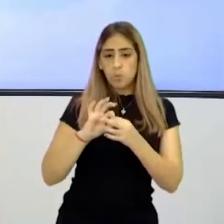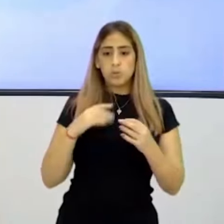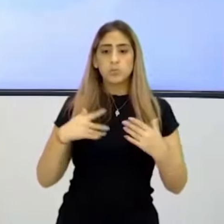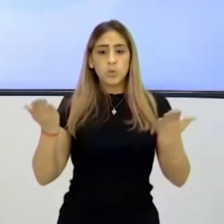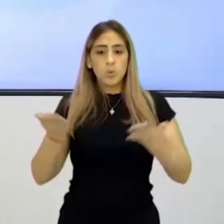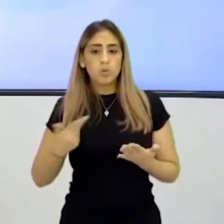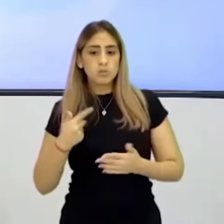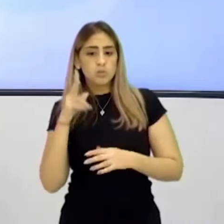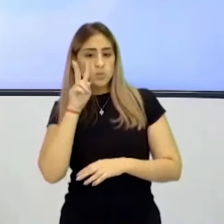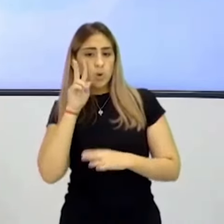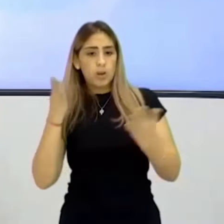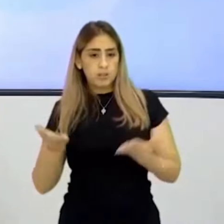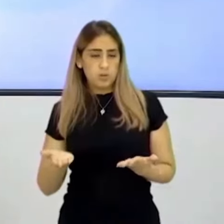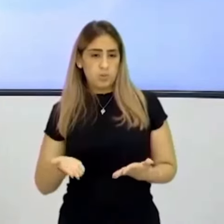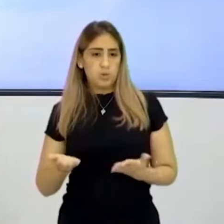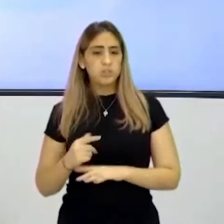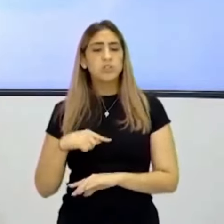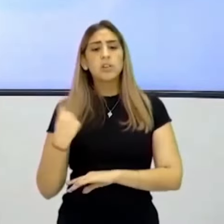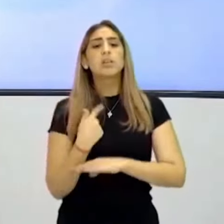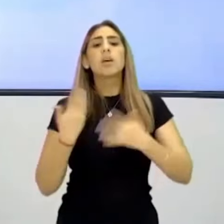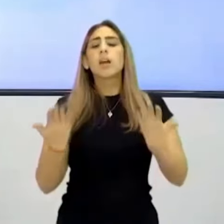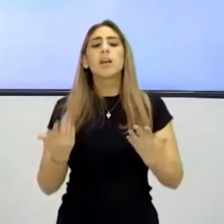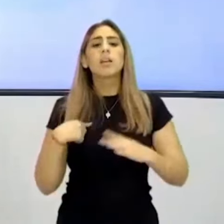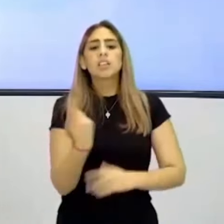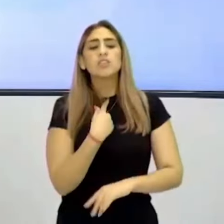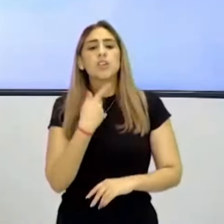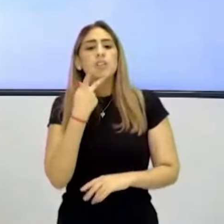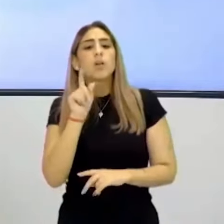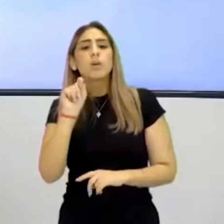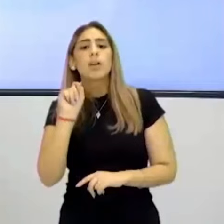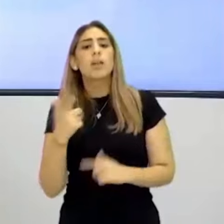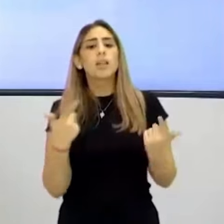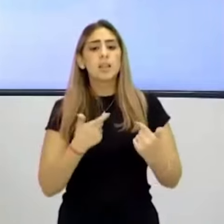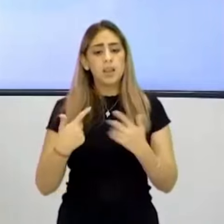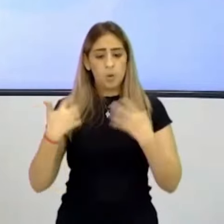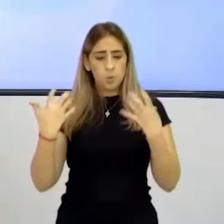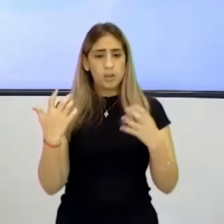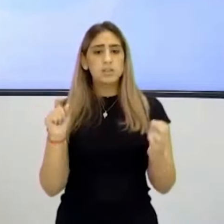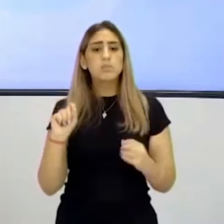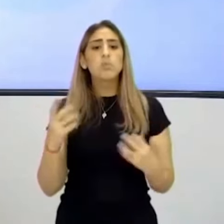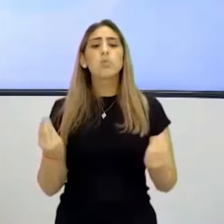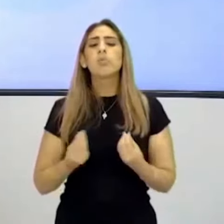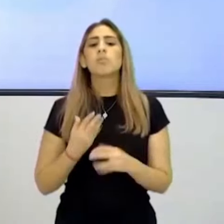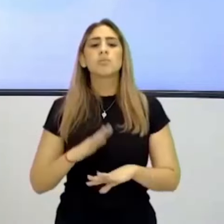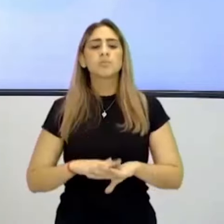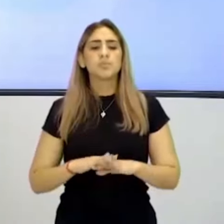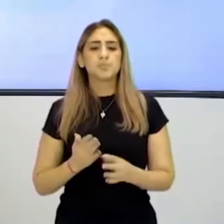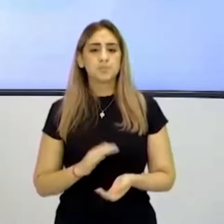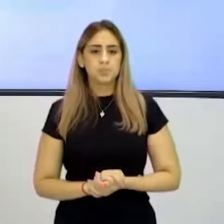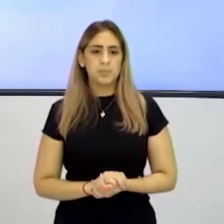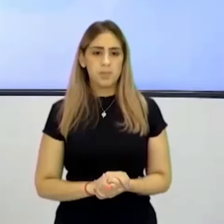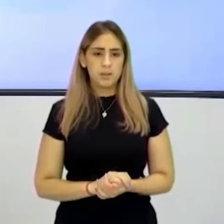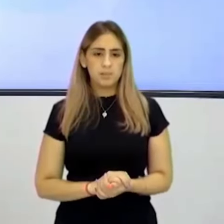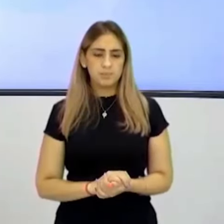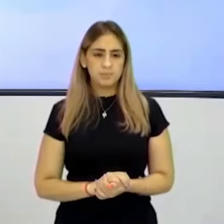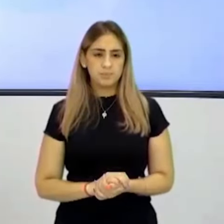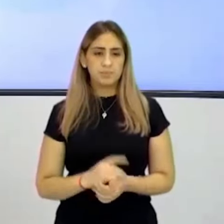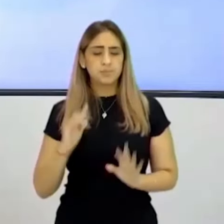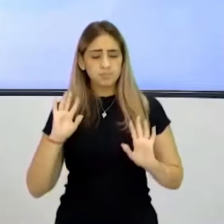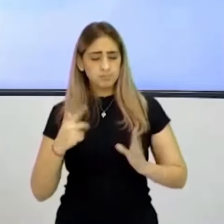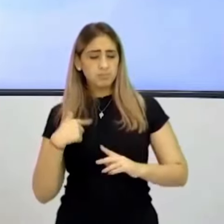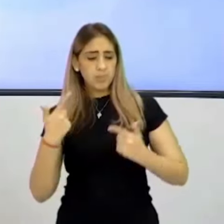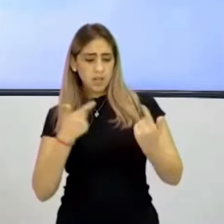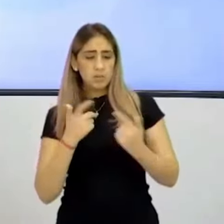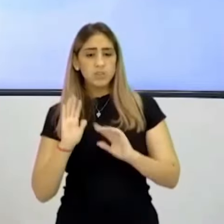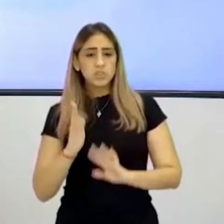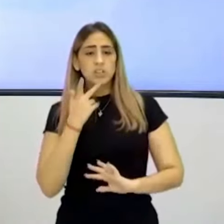nossa história de hoje. E aí, nós vamos falar de terrorismo, né? O terrorismo, como nós já falamos aqui, ele